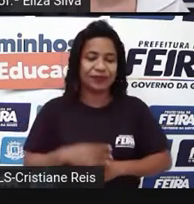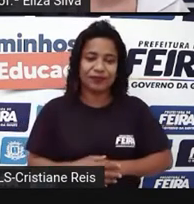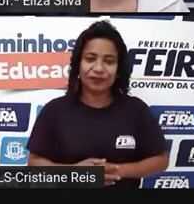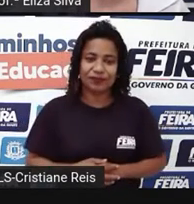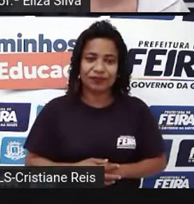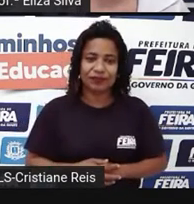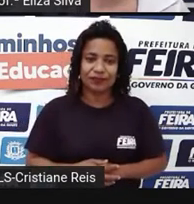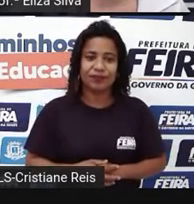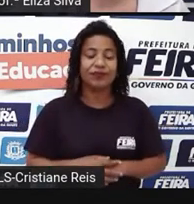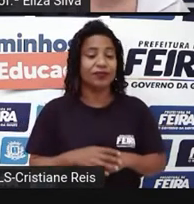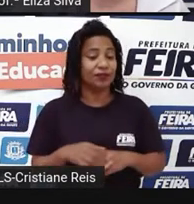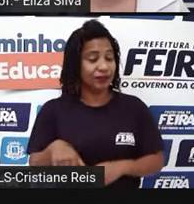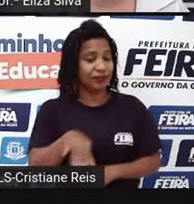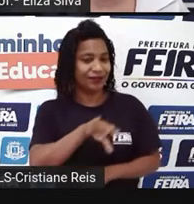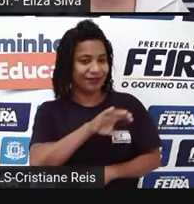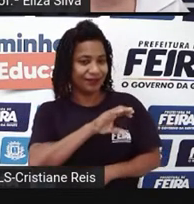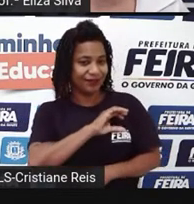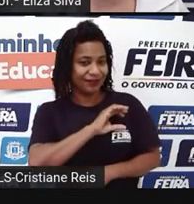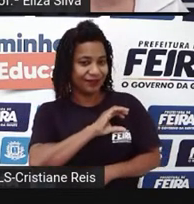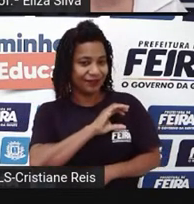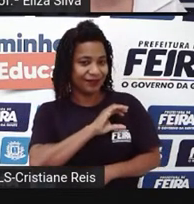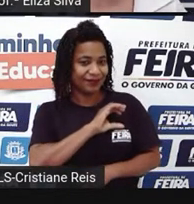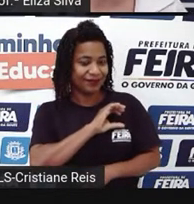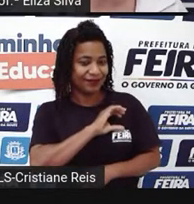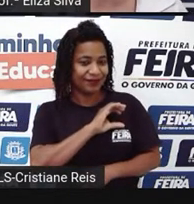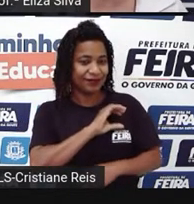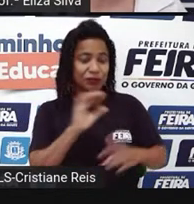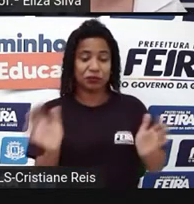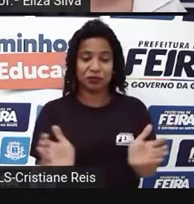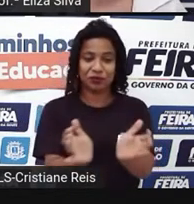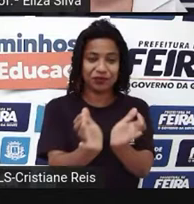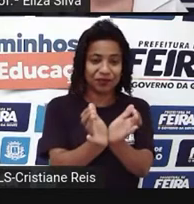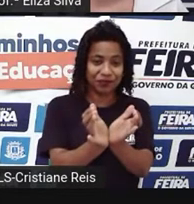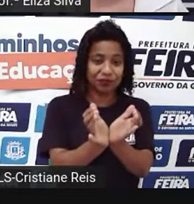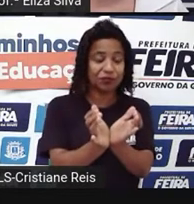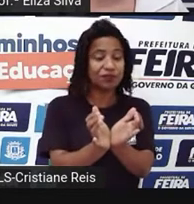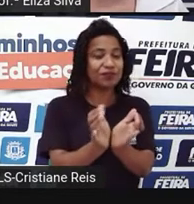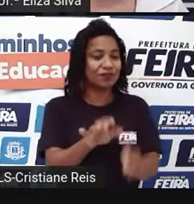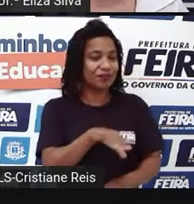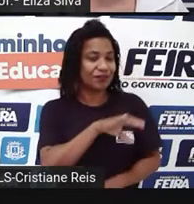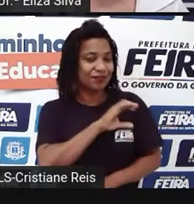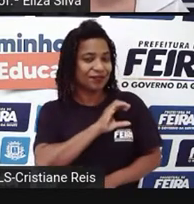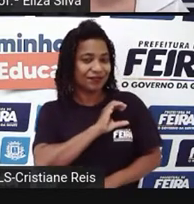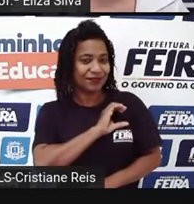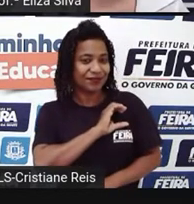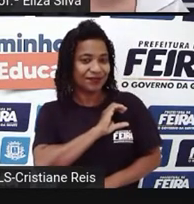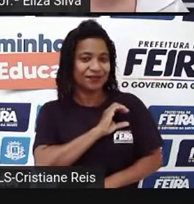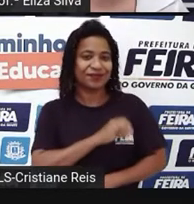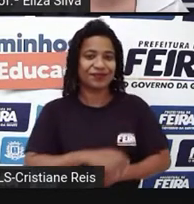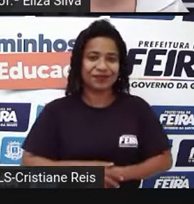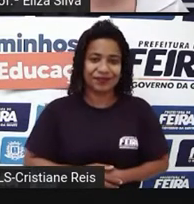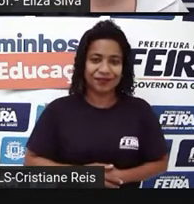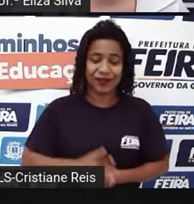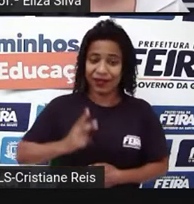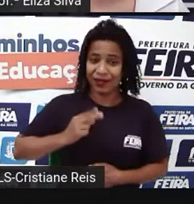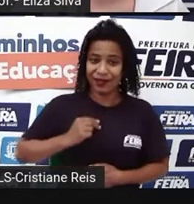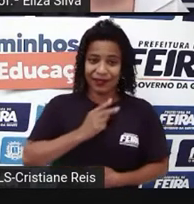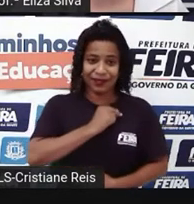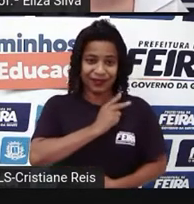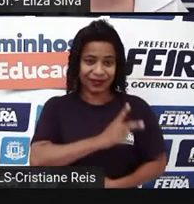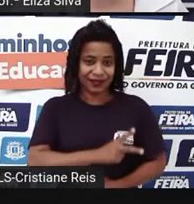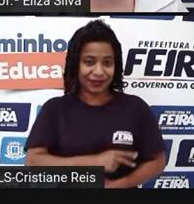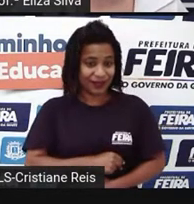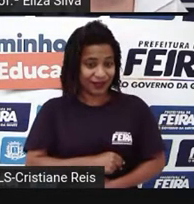Canada, Canadian, que é o canadense ou a canadense. China, Chinese,